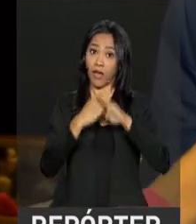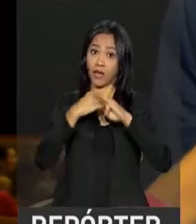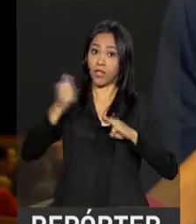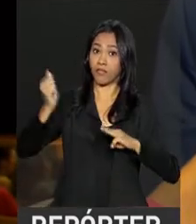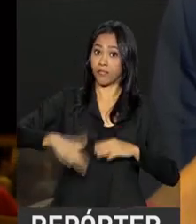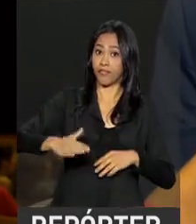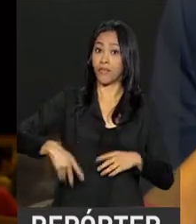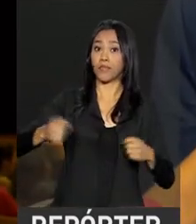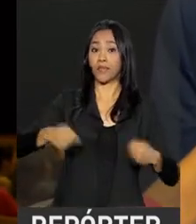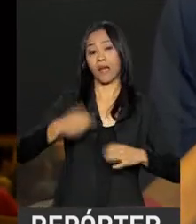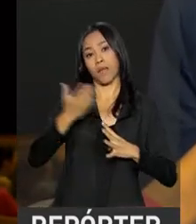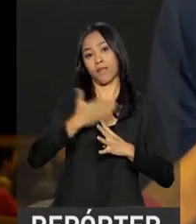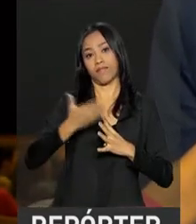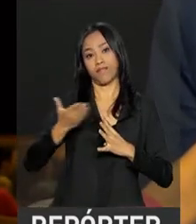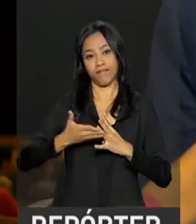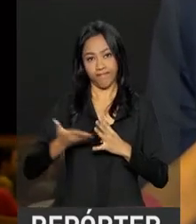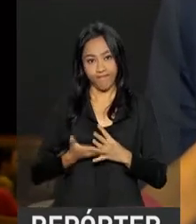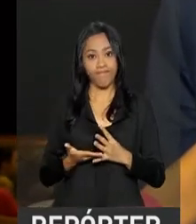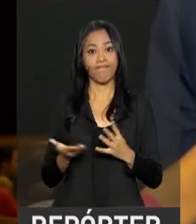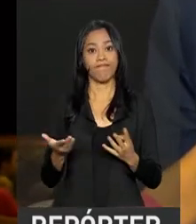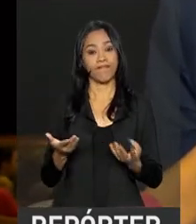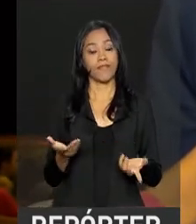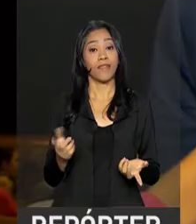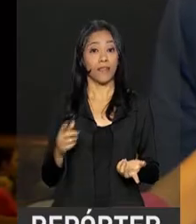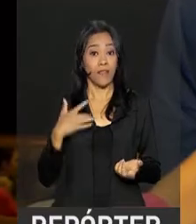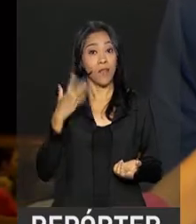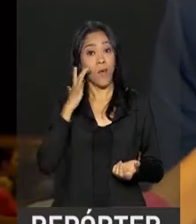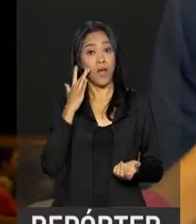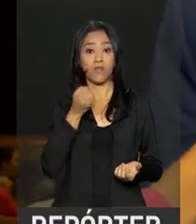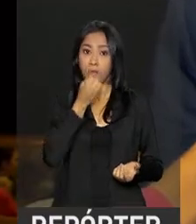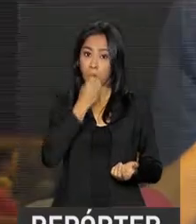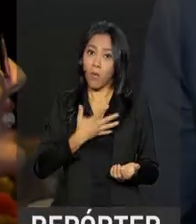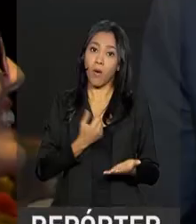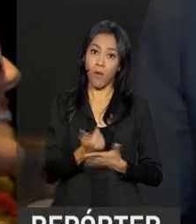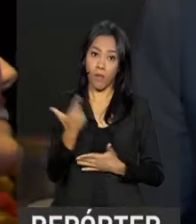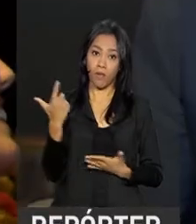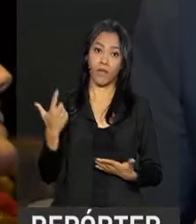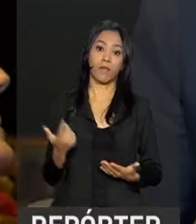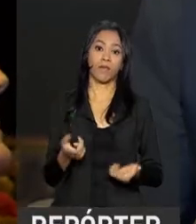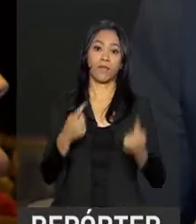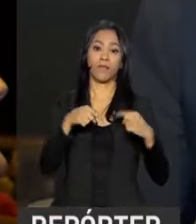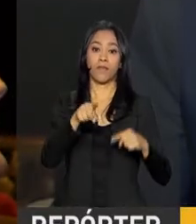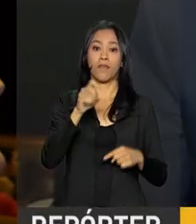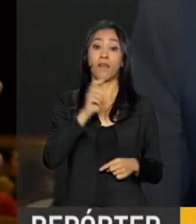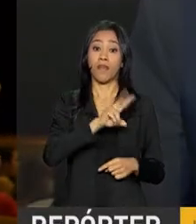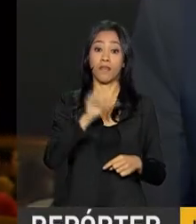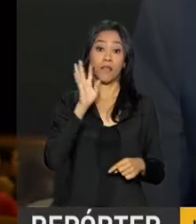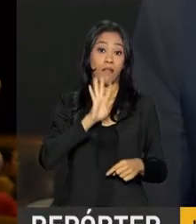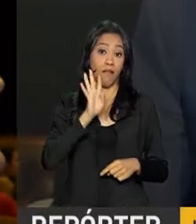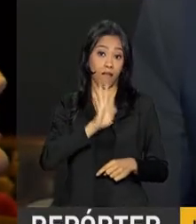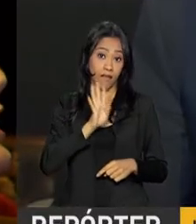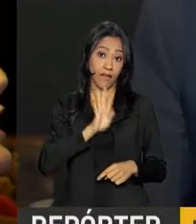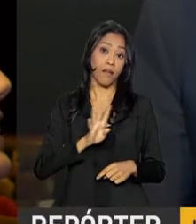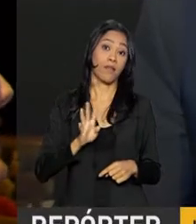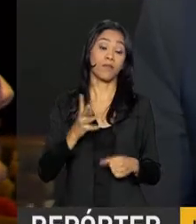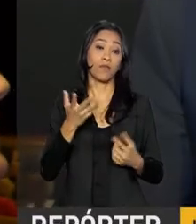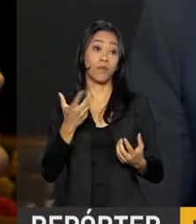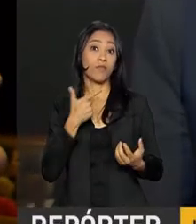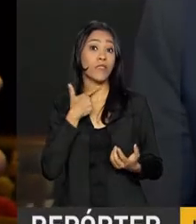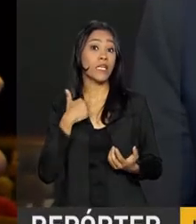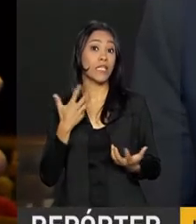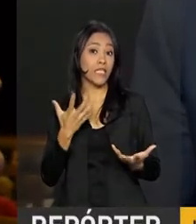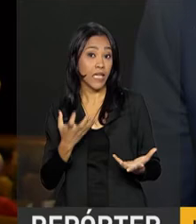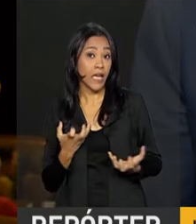conseguir financiar é e foi eu acho que foi uma boa compra a gente fez o que eu acho que vai ser legal porque a gente vai deixando sair do jeito que a gente quer